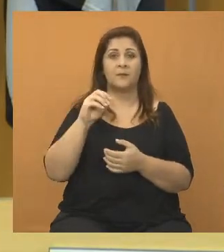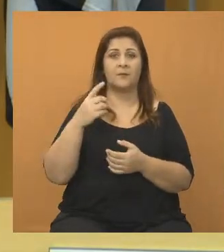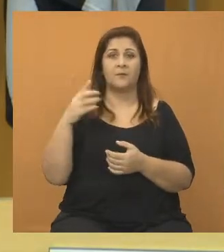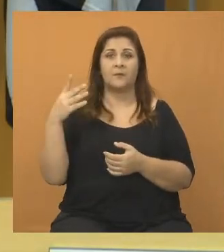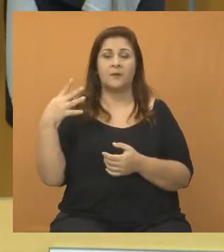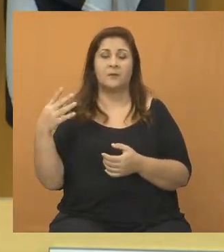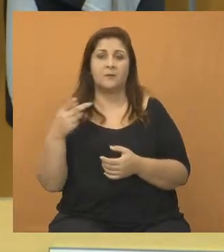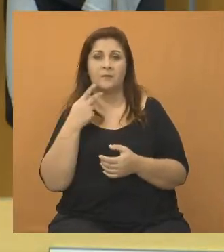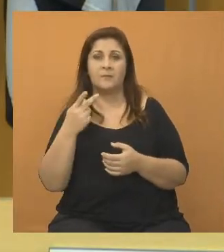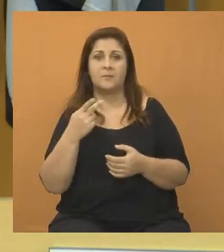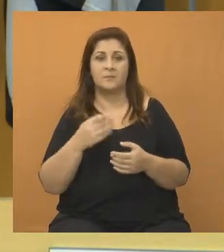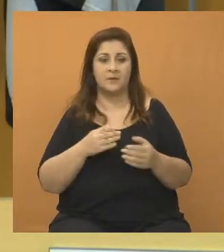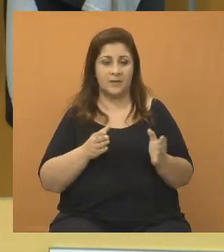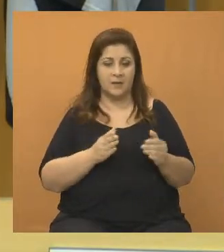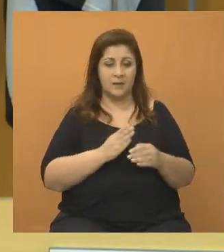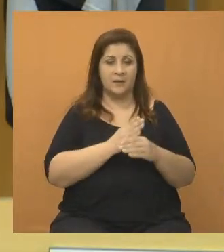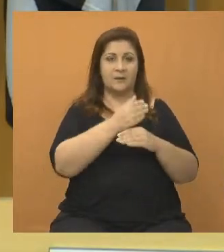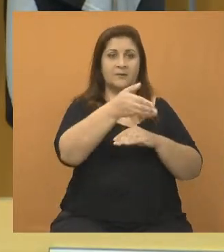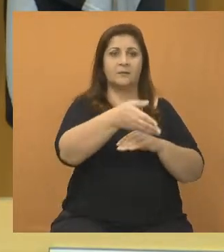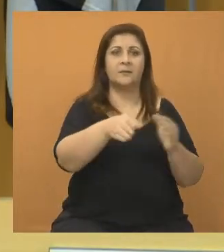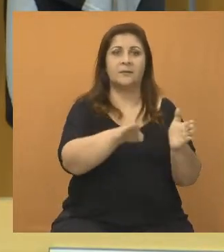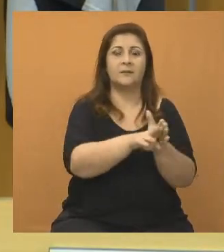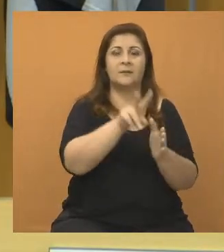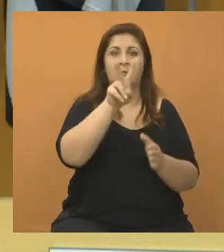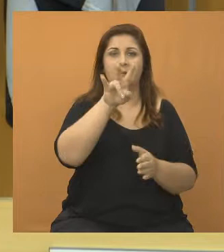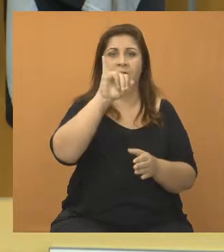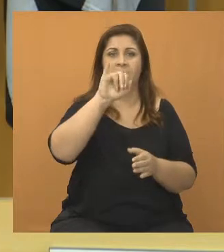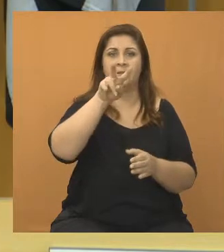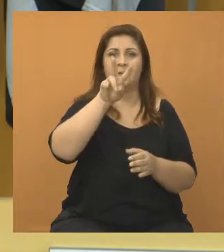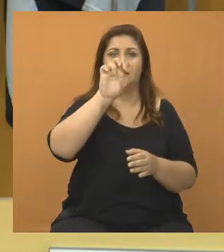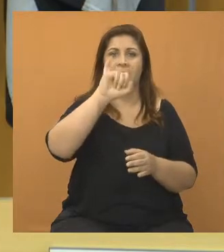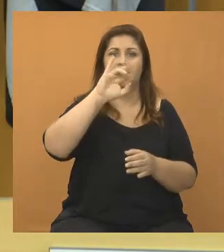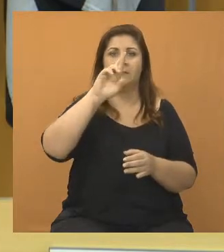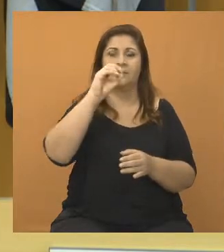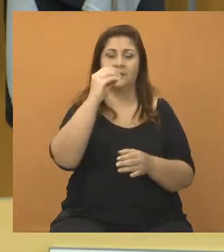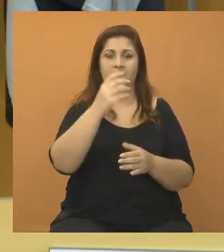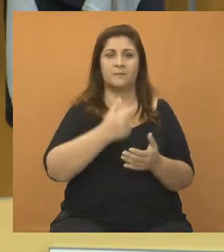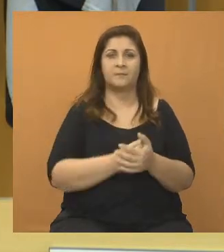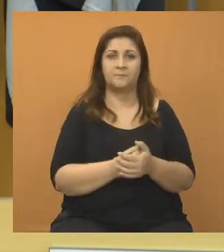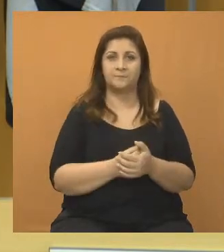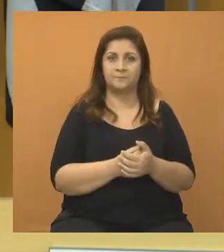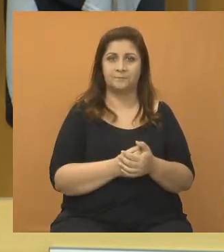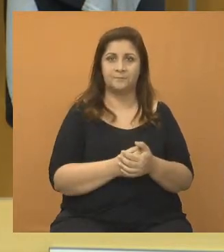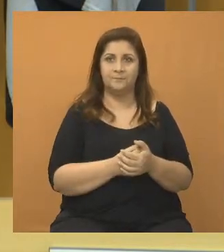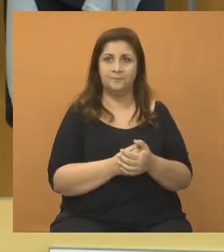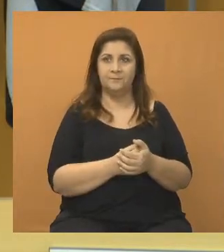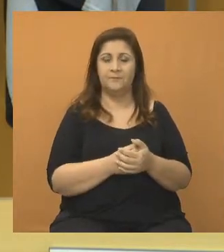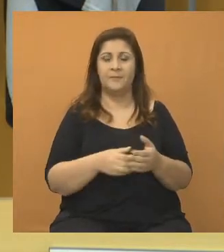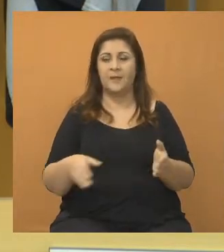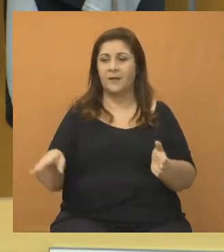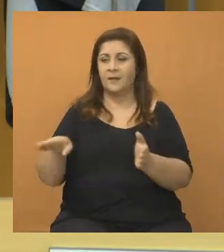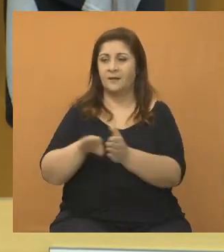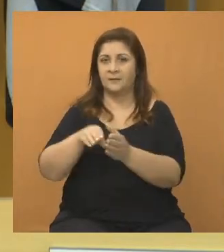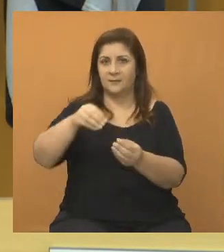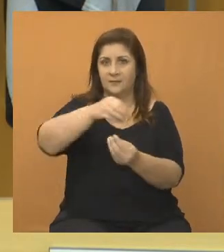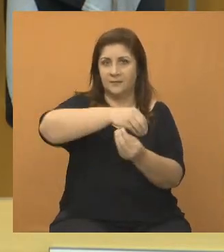a entrada do Viveiro, né? Então o parque nessa licitação ele vai até aquela rotatória do Viveiro, então da Santos Dumont